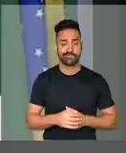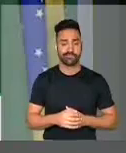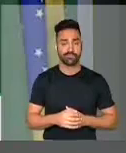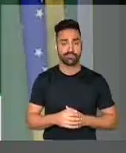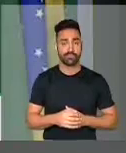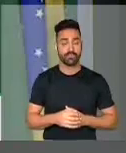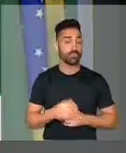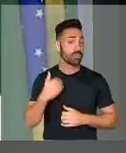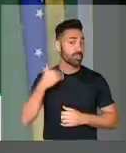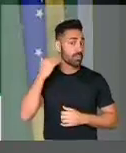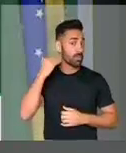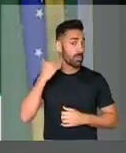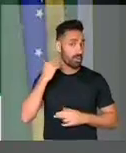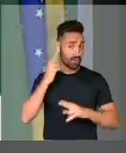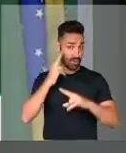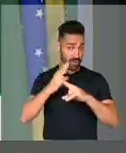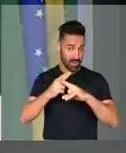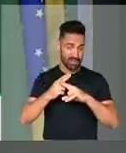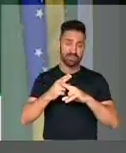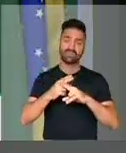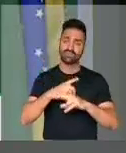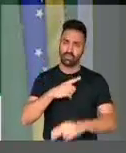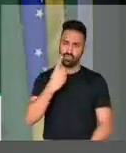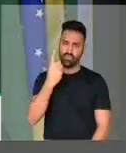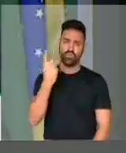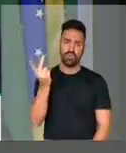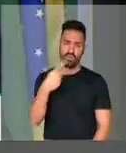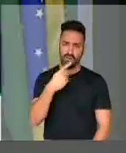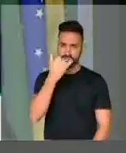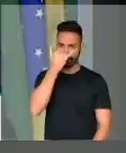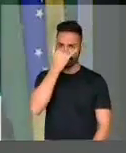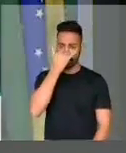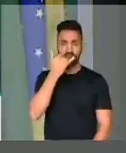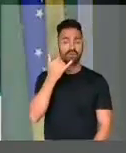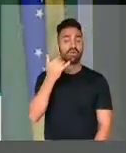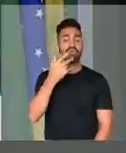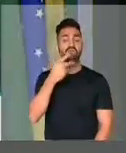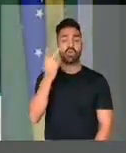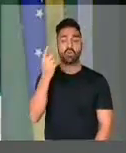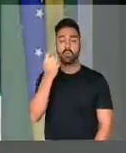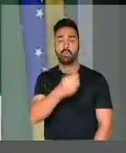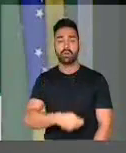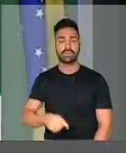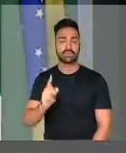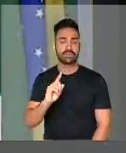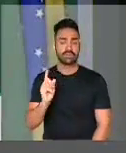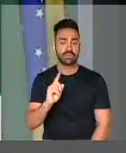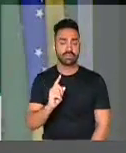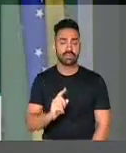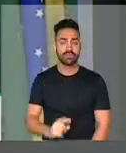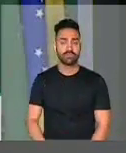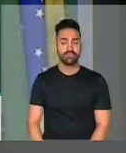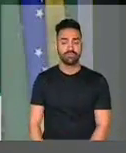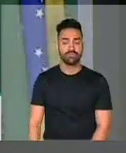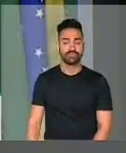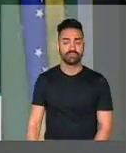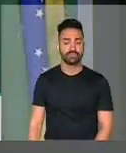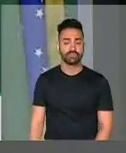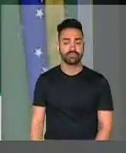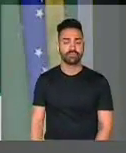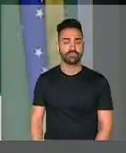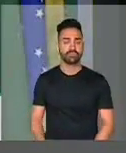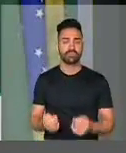A Caixa Econômica só comete um erro. Diz que não faz mais necessário, não se faz mais necessário prestar